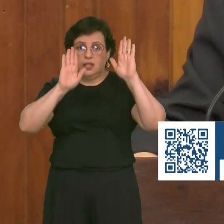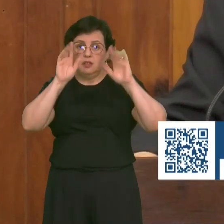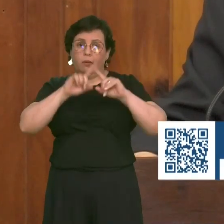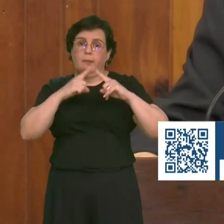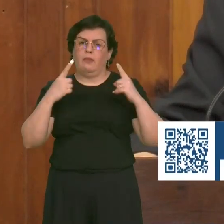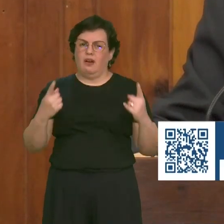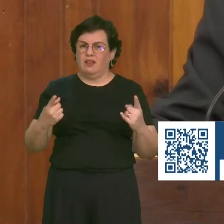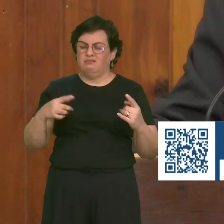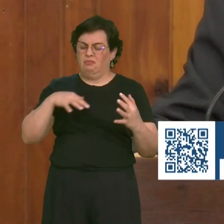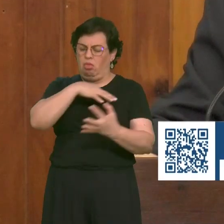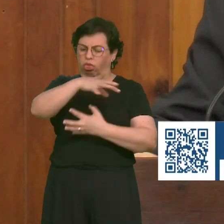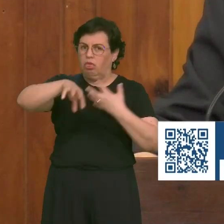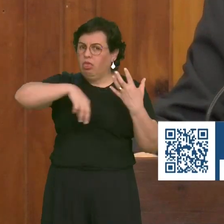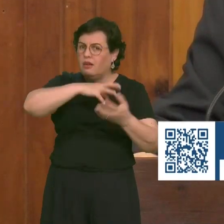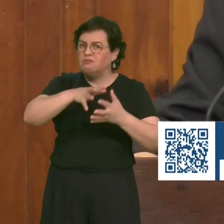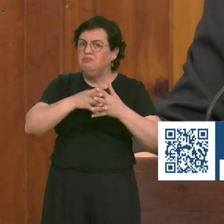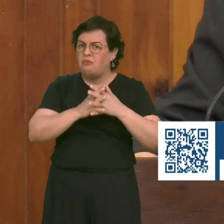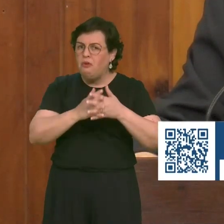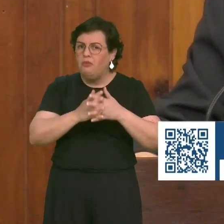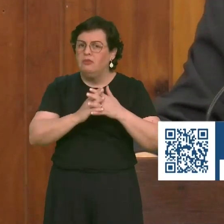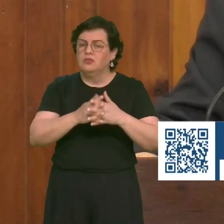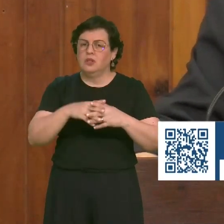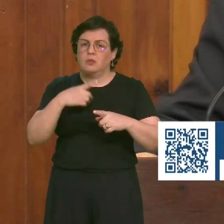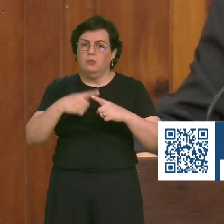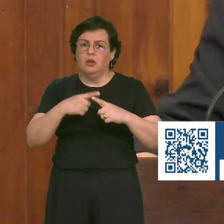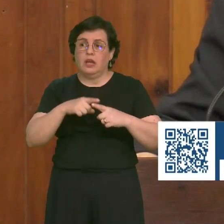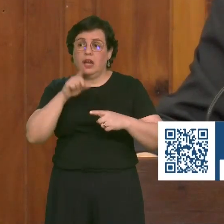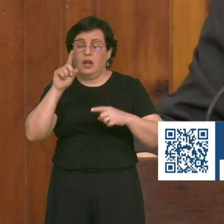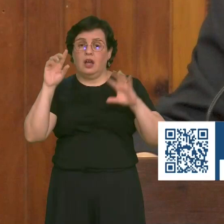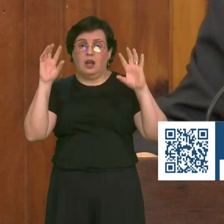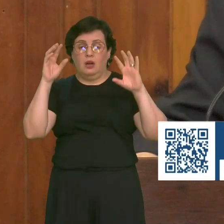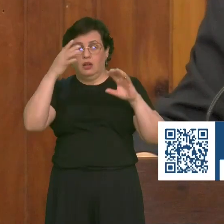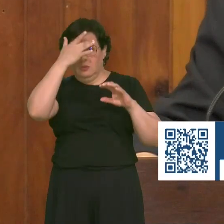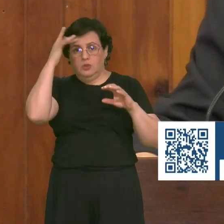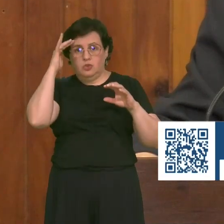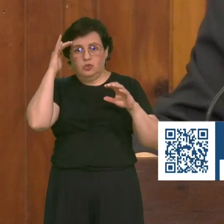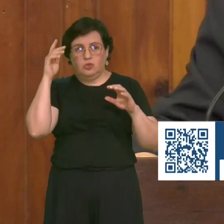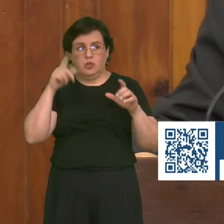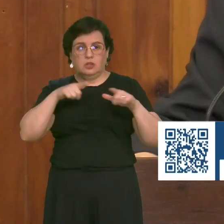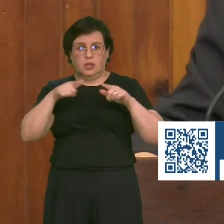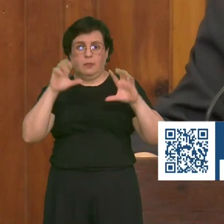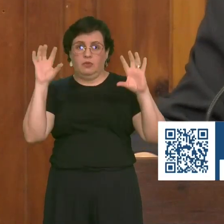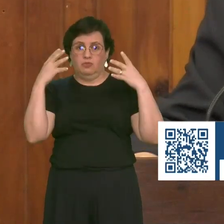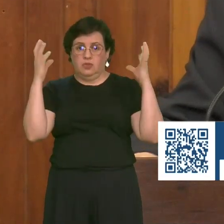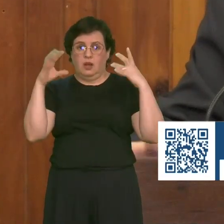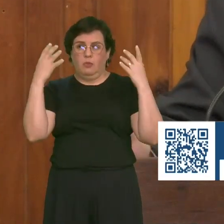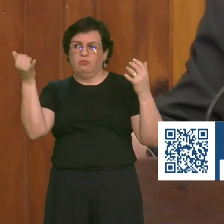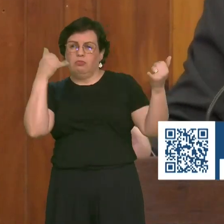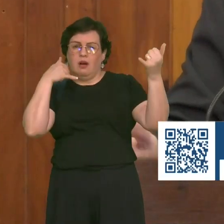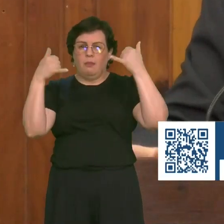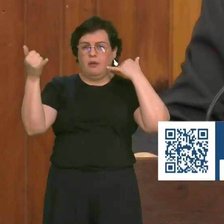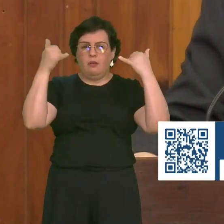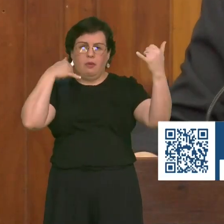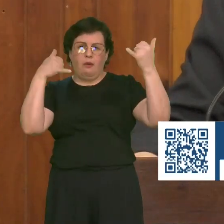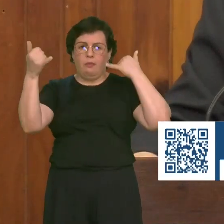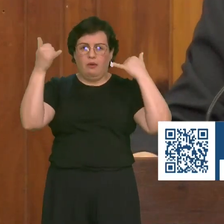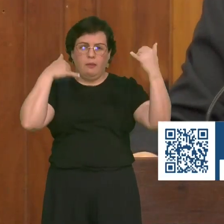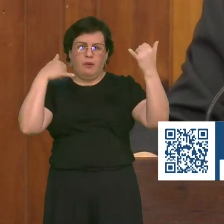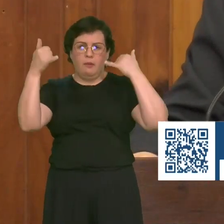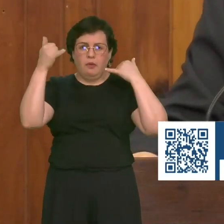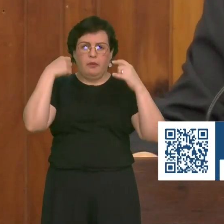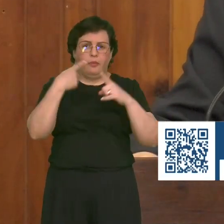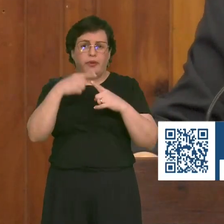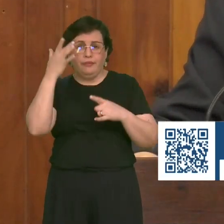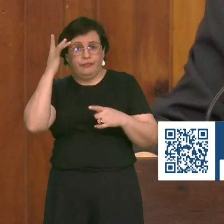uma baita confusão realmente Aliás o pessoal lá do tem ligado o tempo inteiro porque